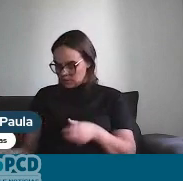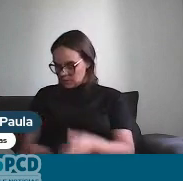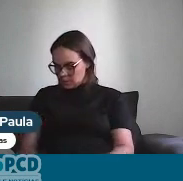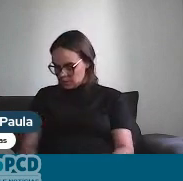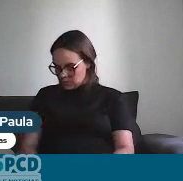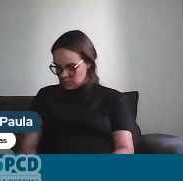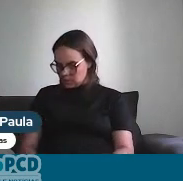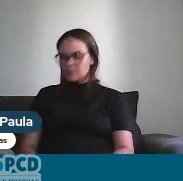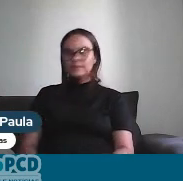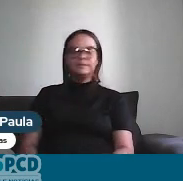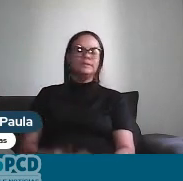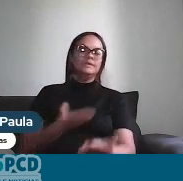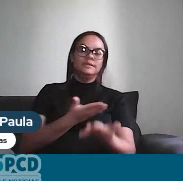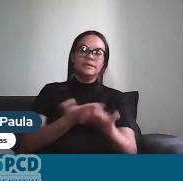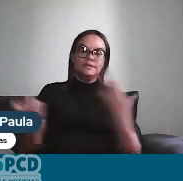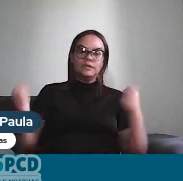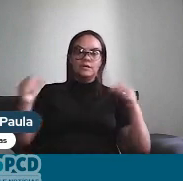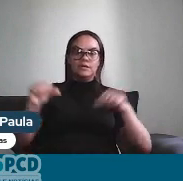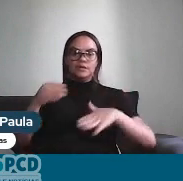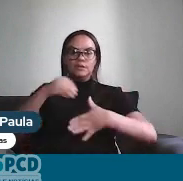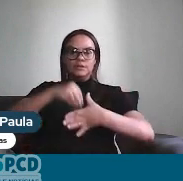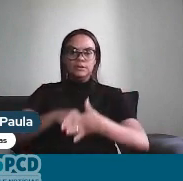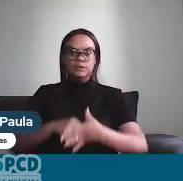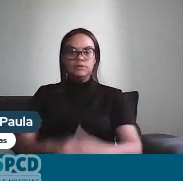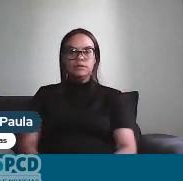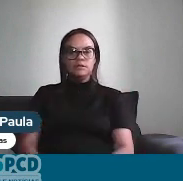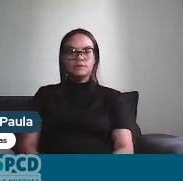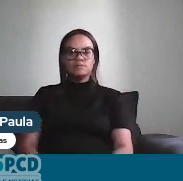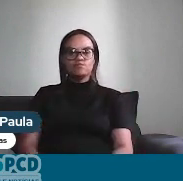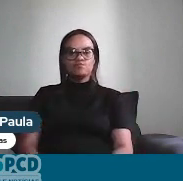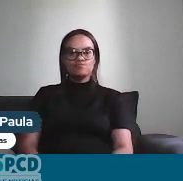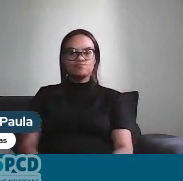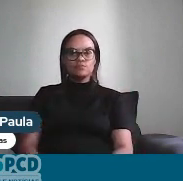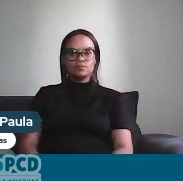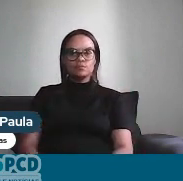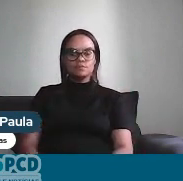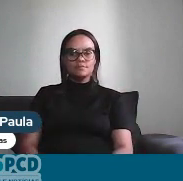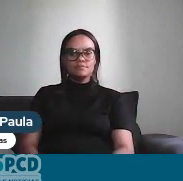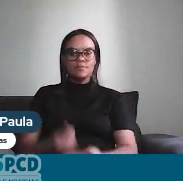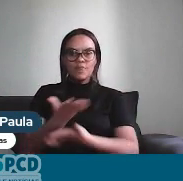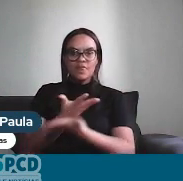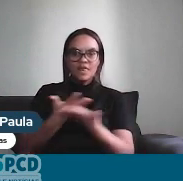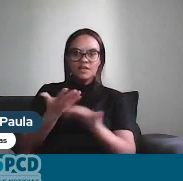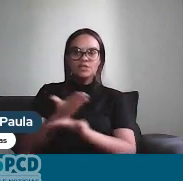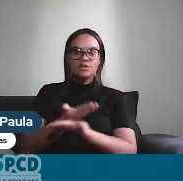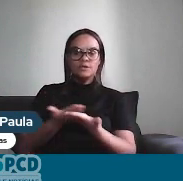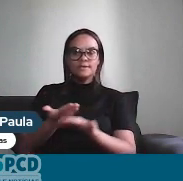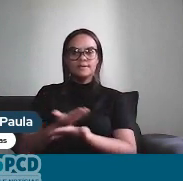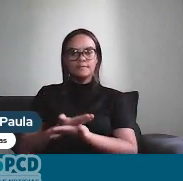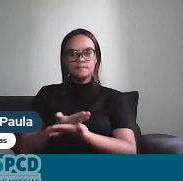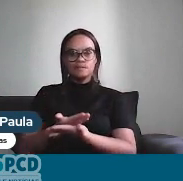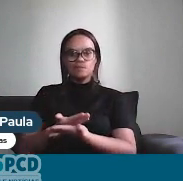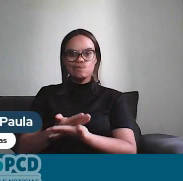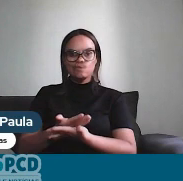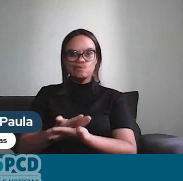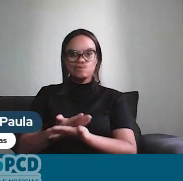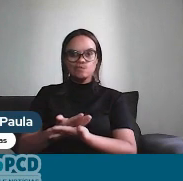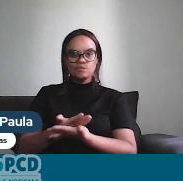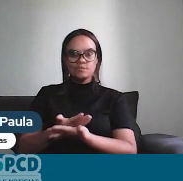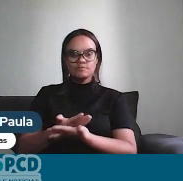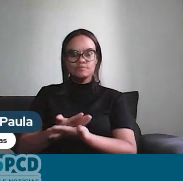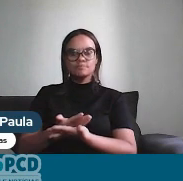prejudicam ainda mais a inserção social. Então, essa interseccionalidade precisa ser muito bem